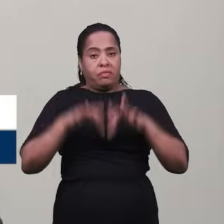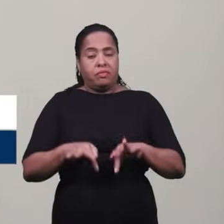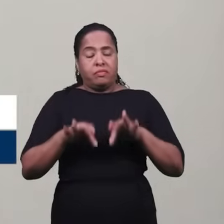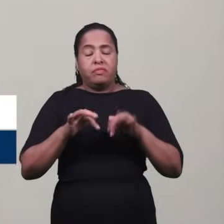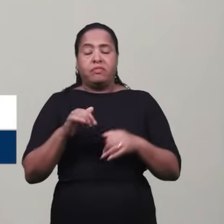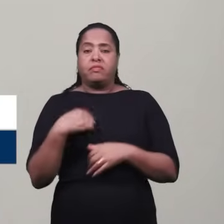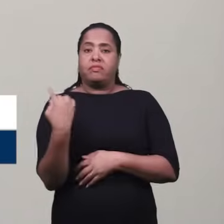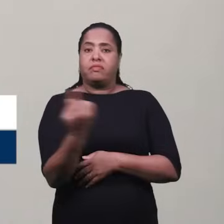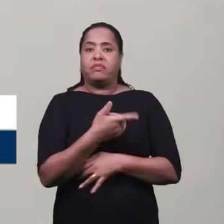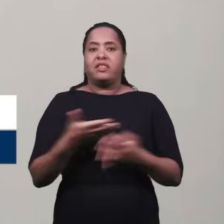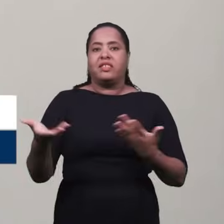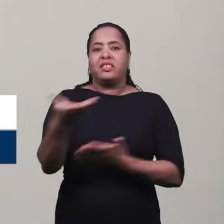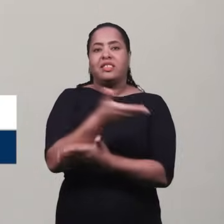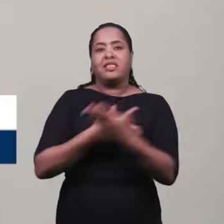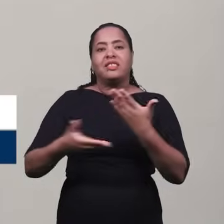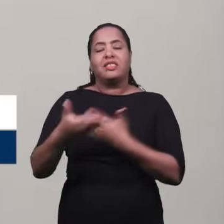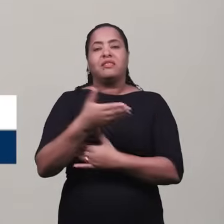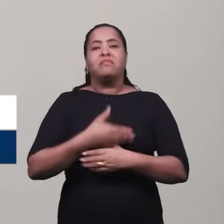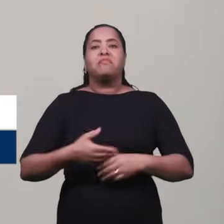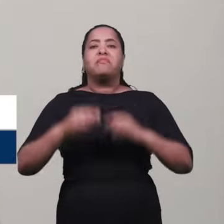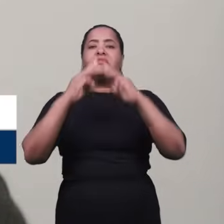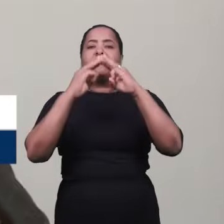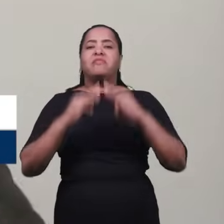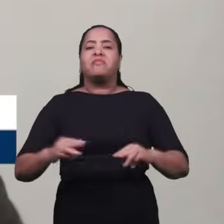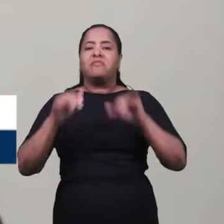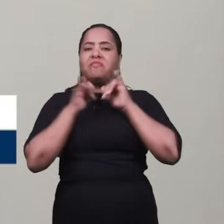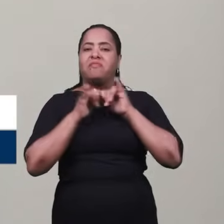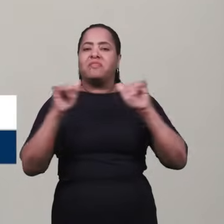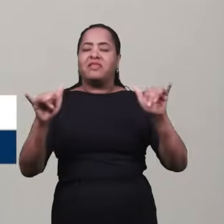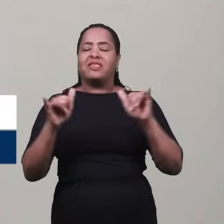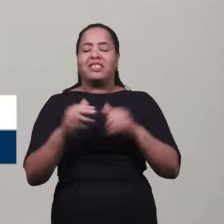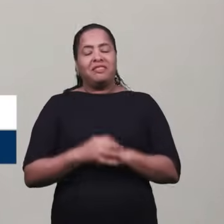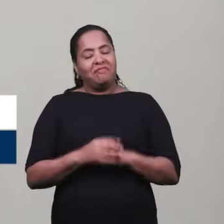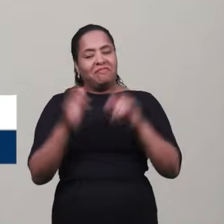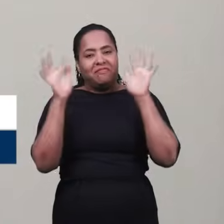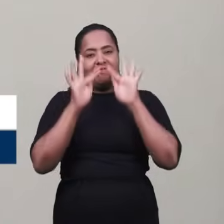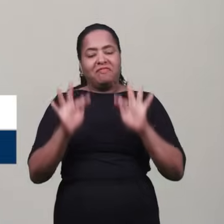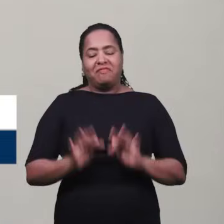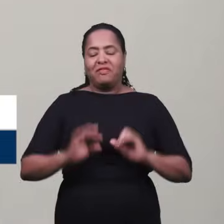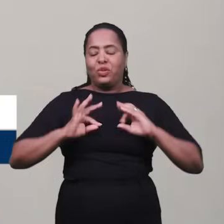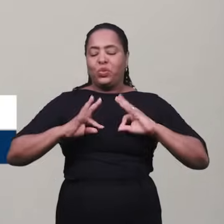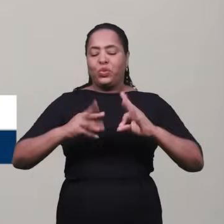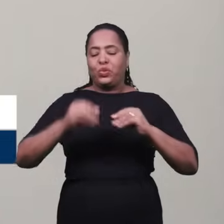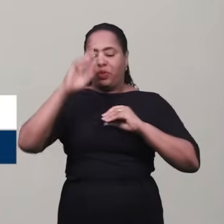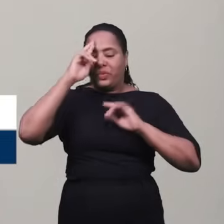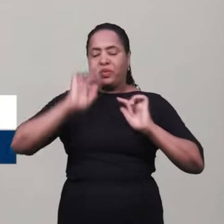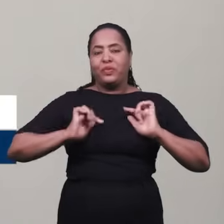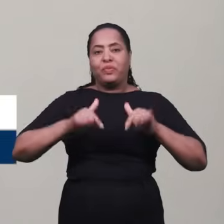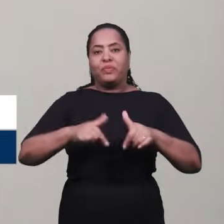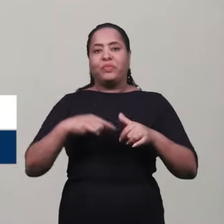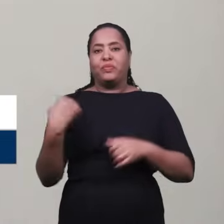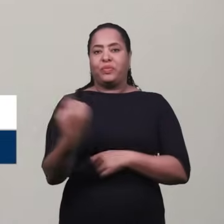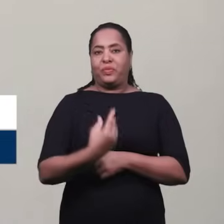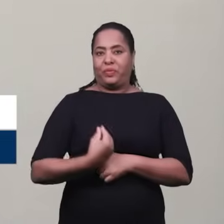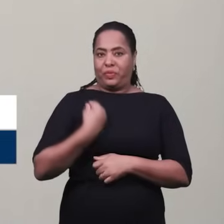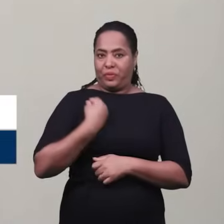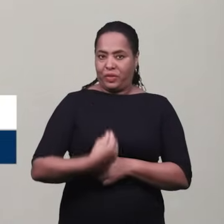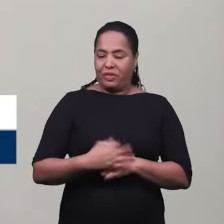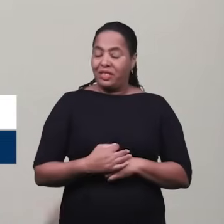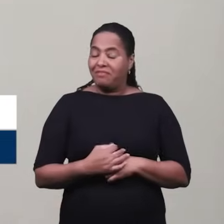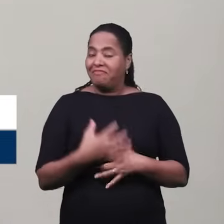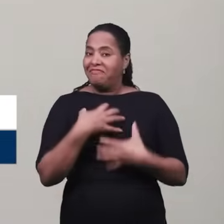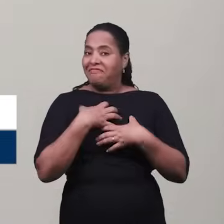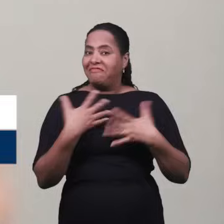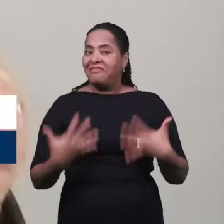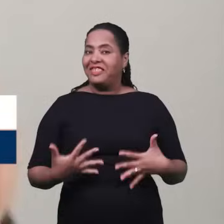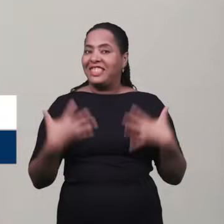nossa participação neste Manaí News. Felizes por tudo que o Senhor tem operado aqui em nosso meio. E para nós é uma